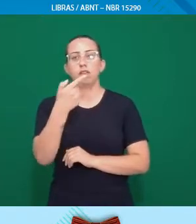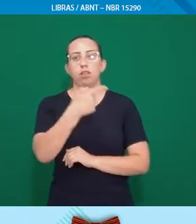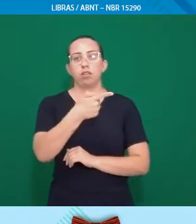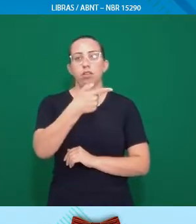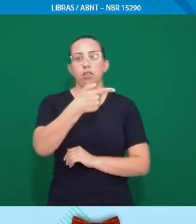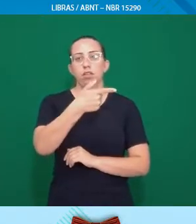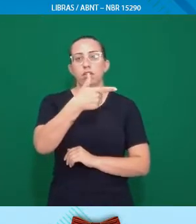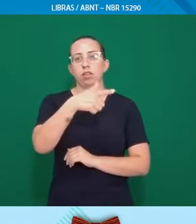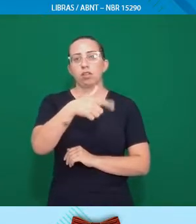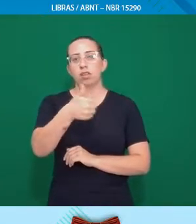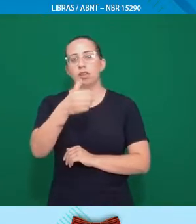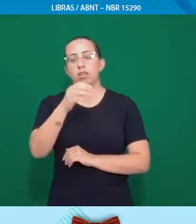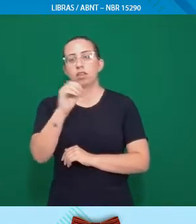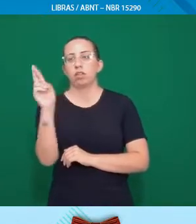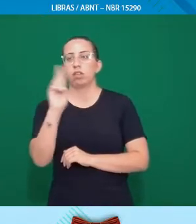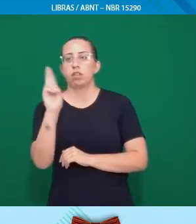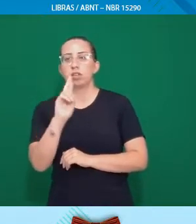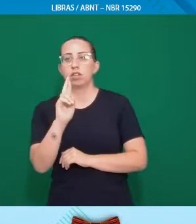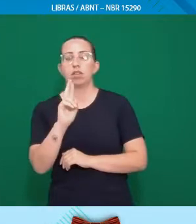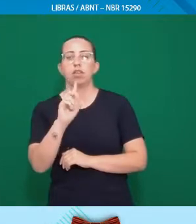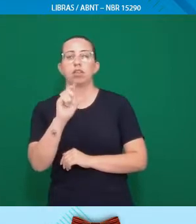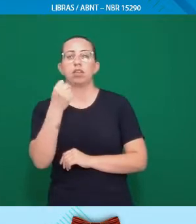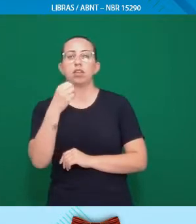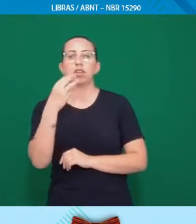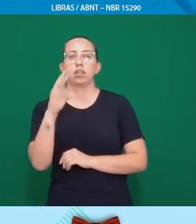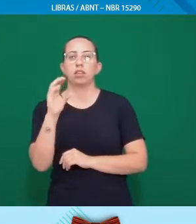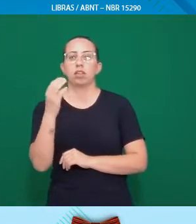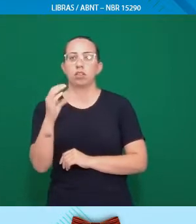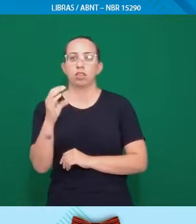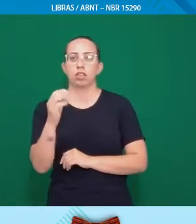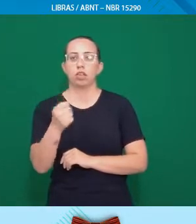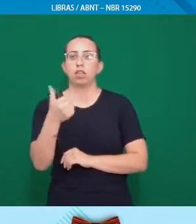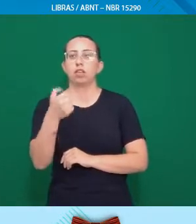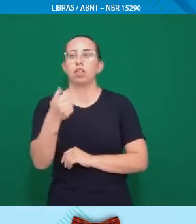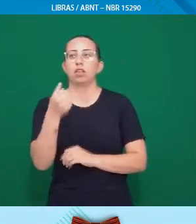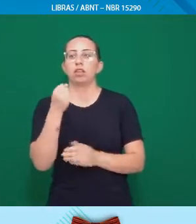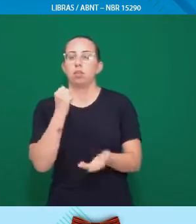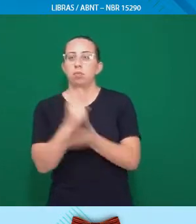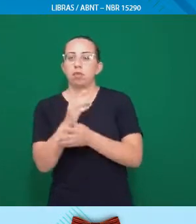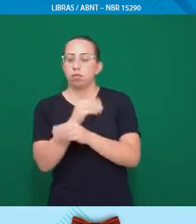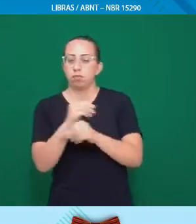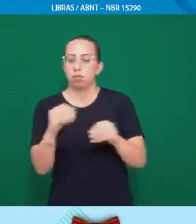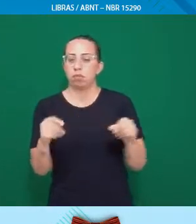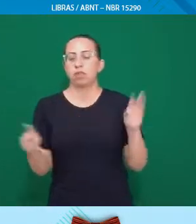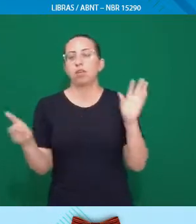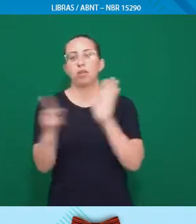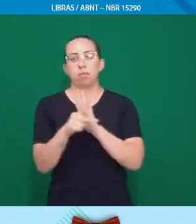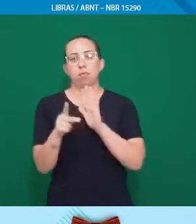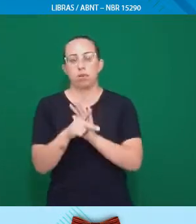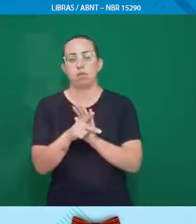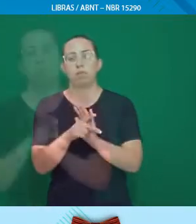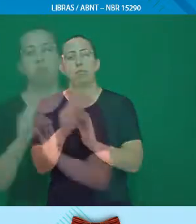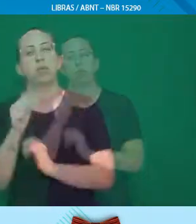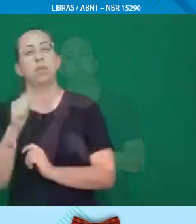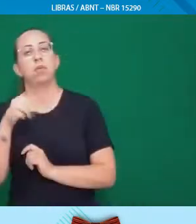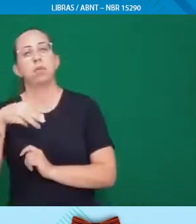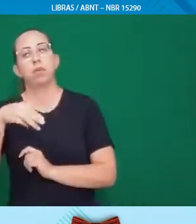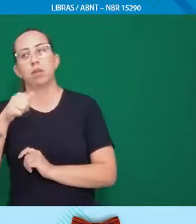1710 reais e 83 centavos o objetivo de adquirir um terreno urbano 422